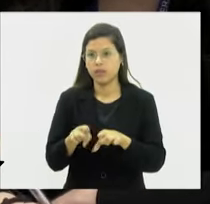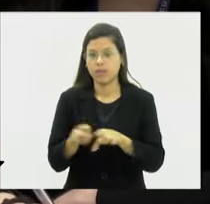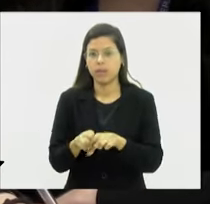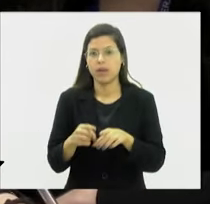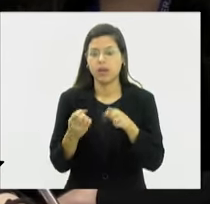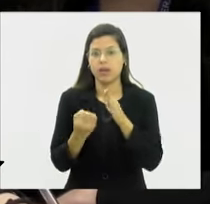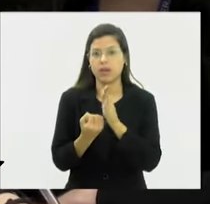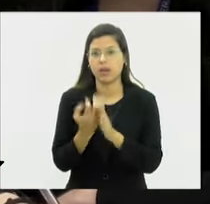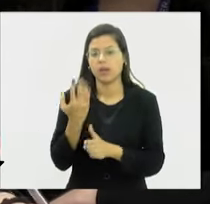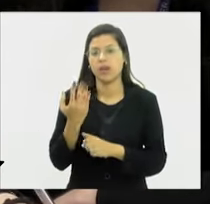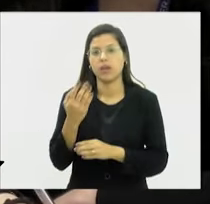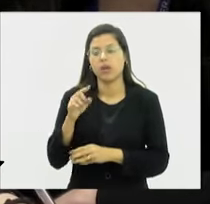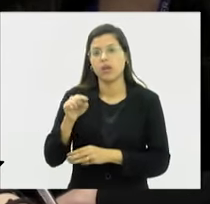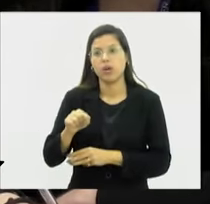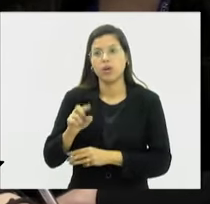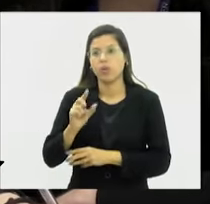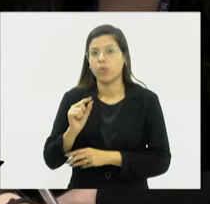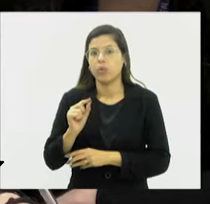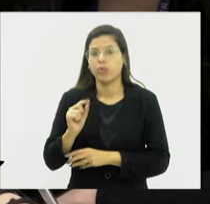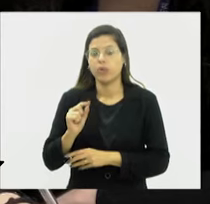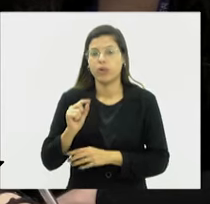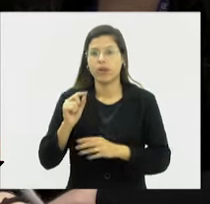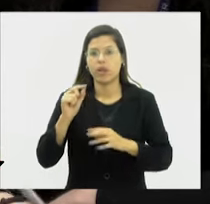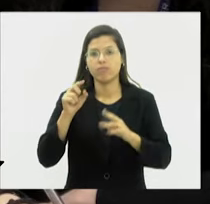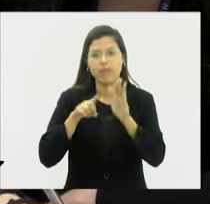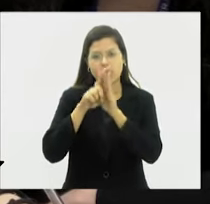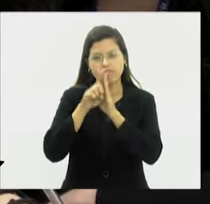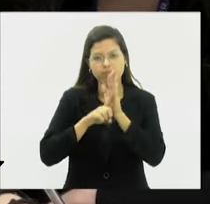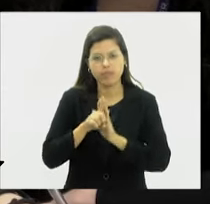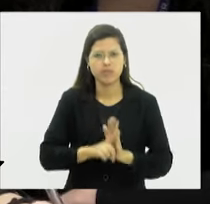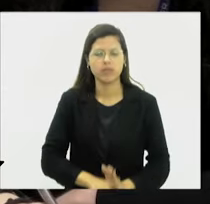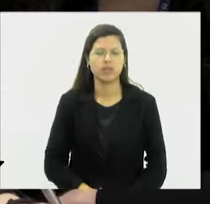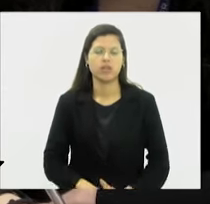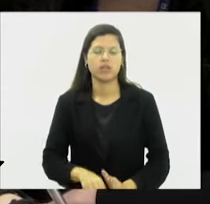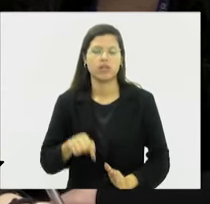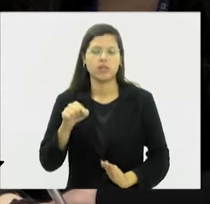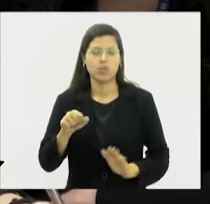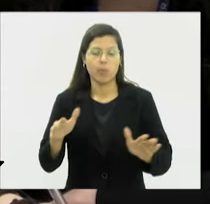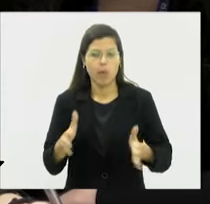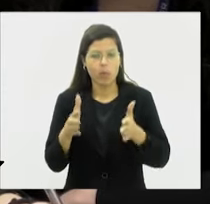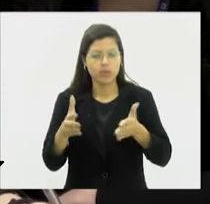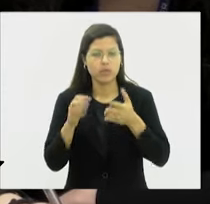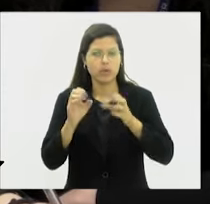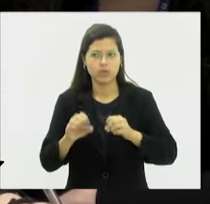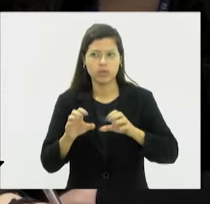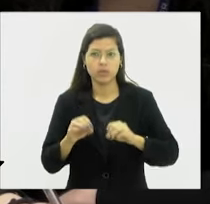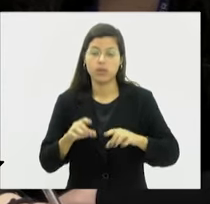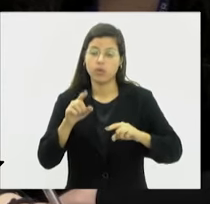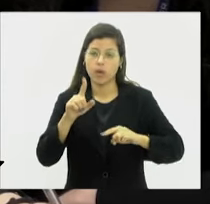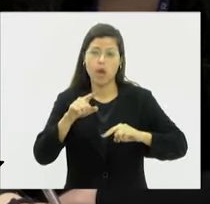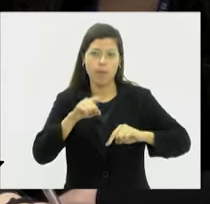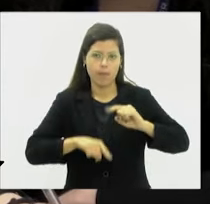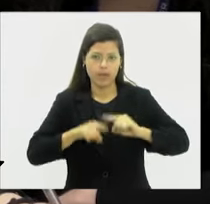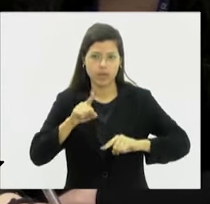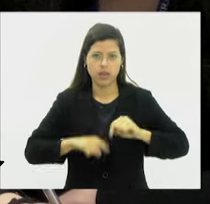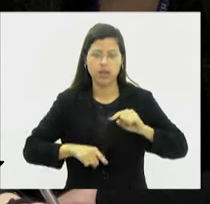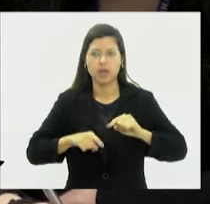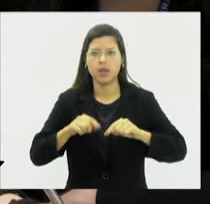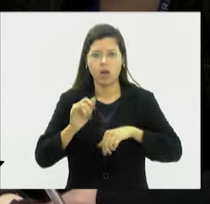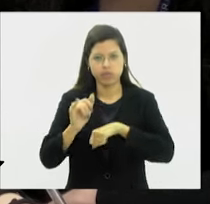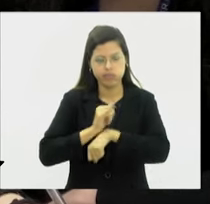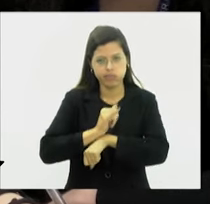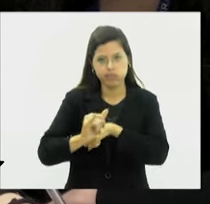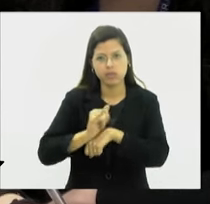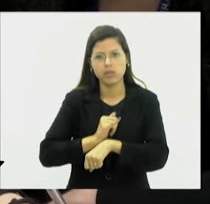um observatório estadual digital da promoção de segurança ao ensino, que vai servir como ferramenta centralizadora de dados estatísticos